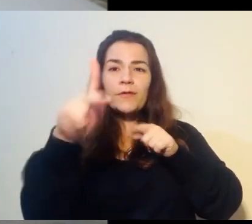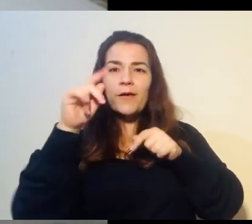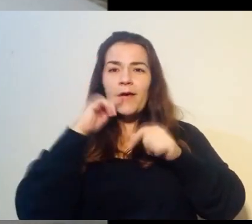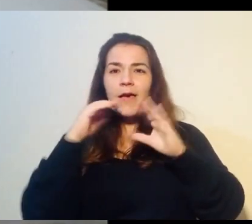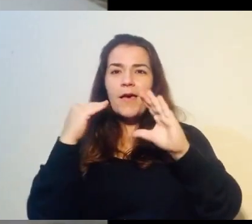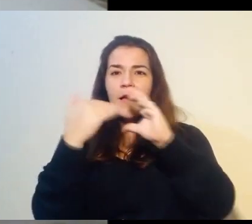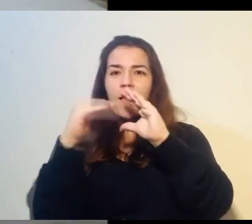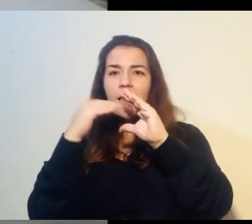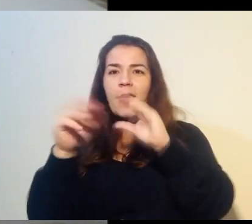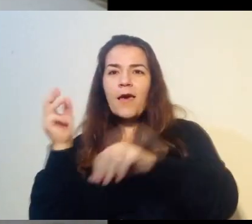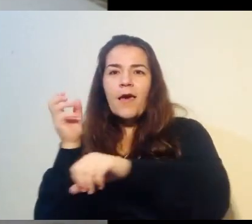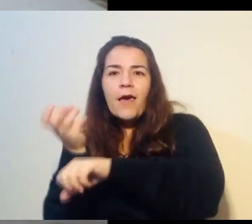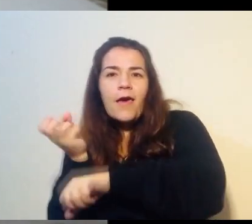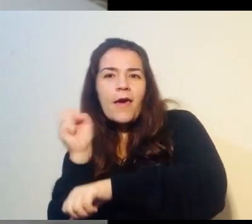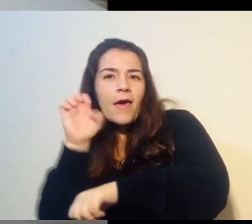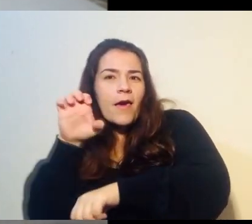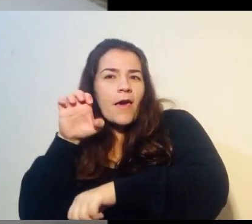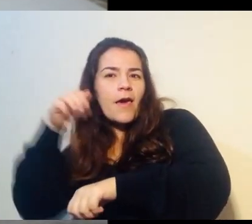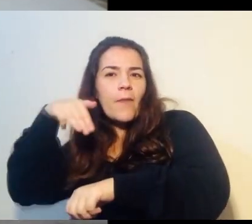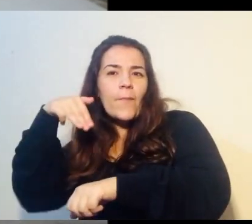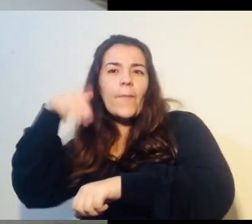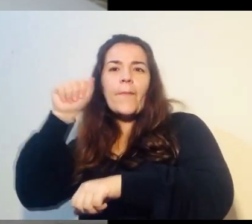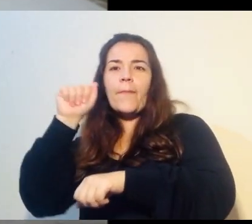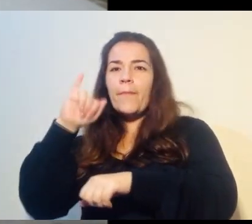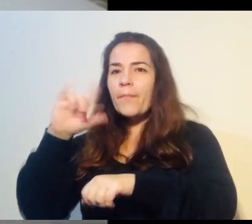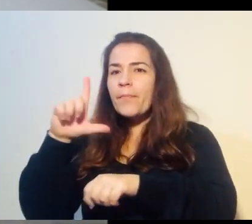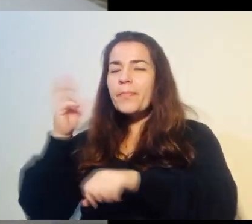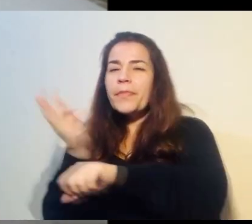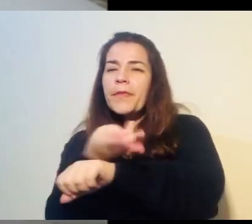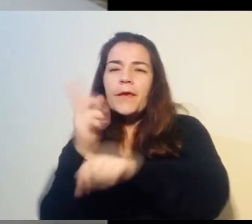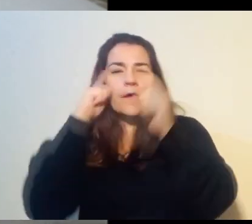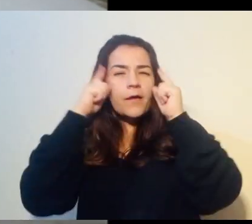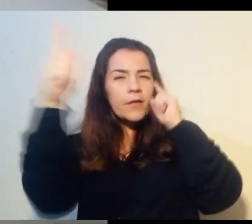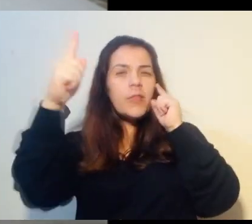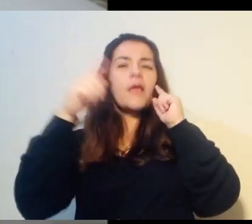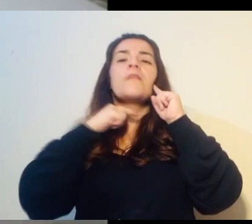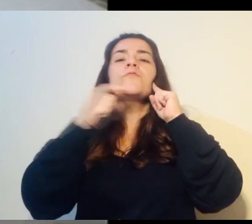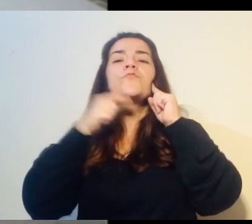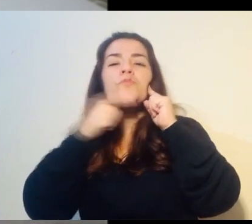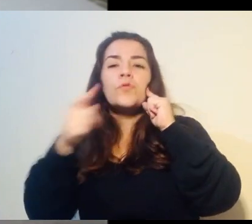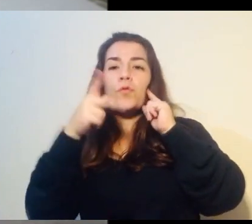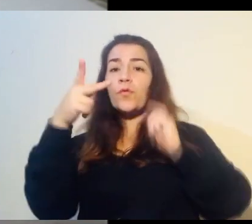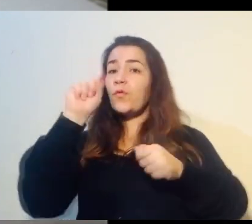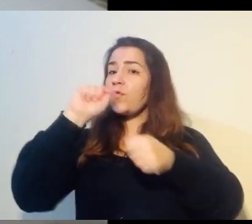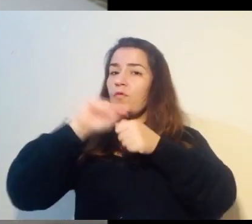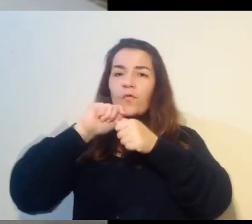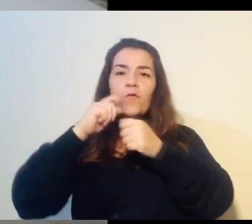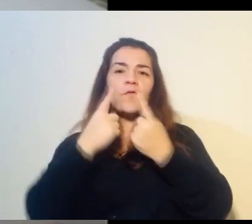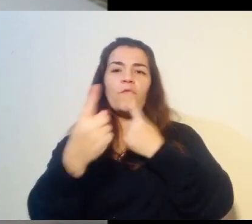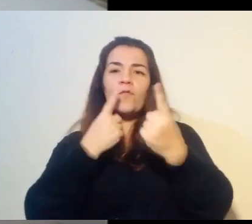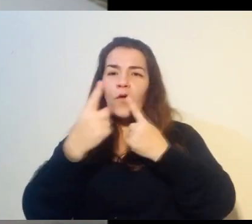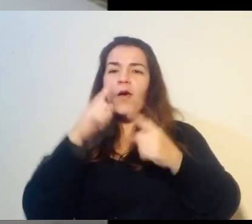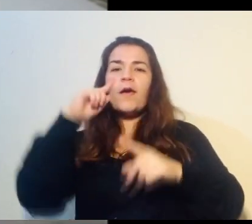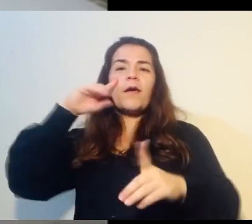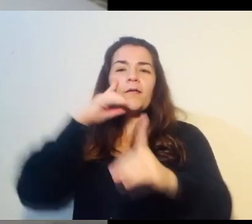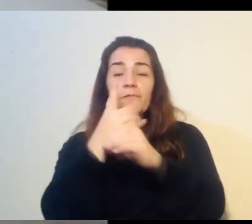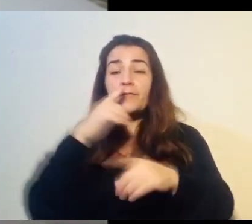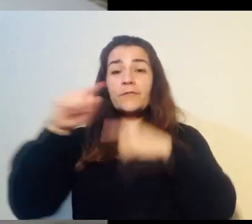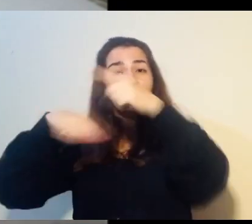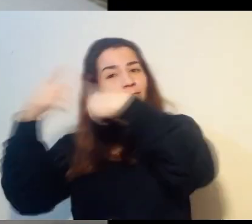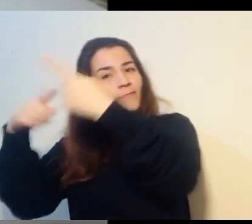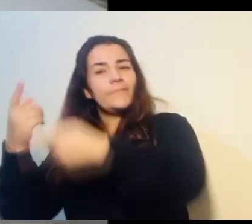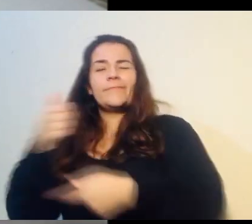contato para qualquer coisa vocês entrarem em contato comigo, poderem trocar ideia, tirar dúvidas. E a gente se encontra